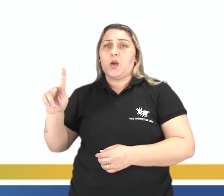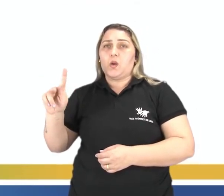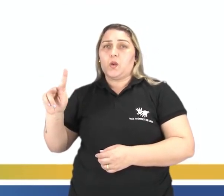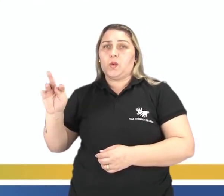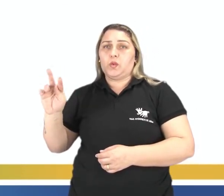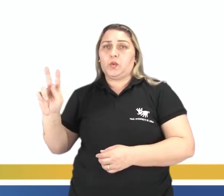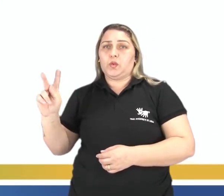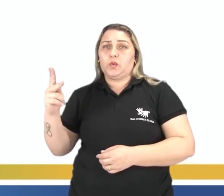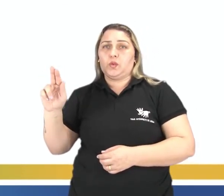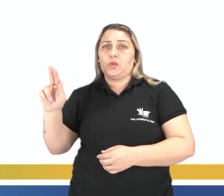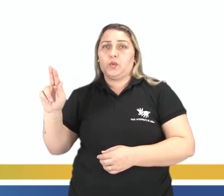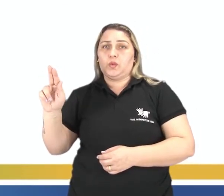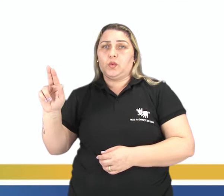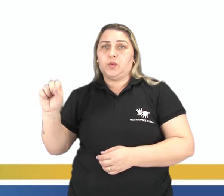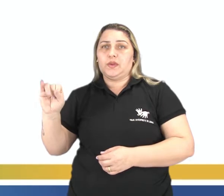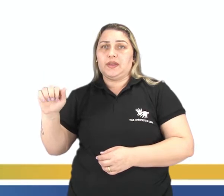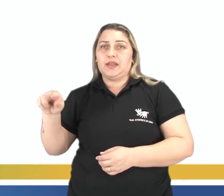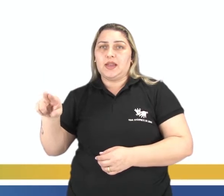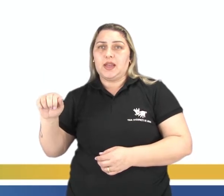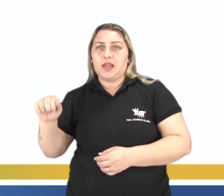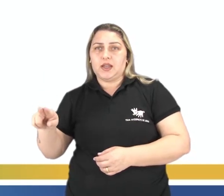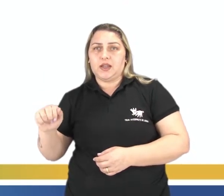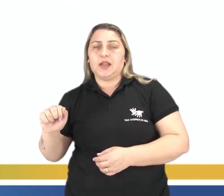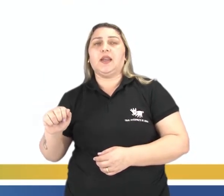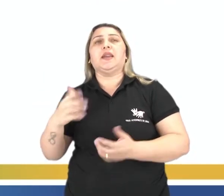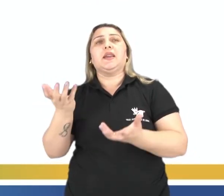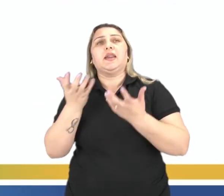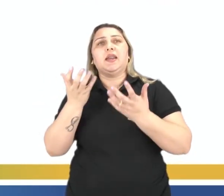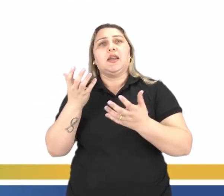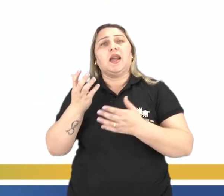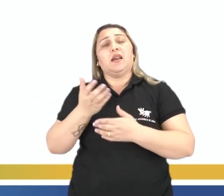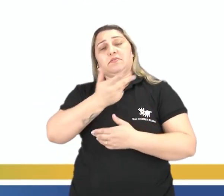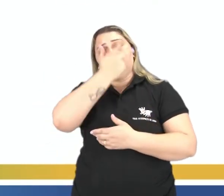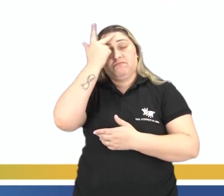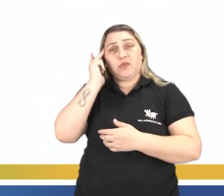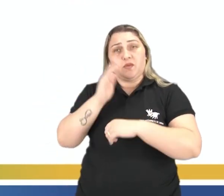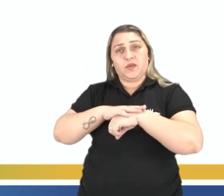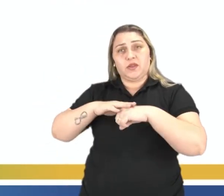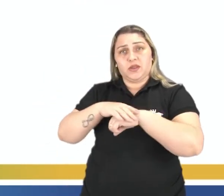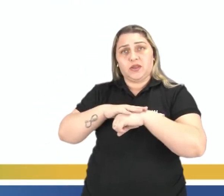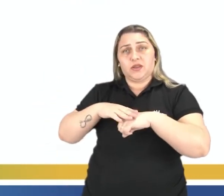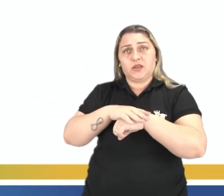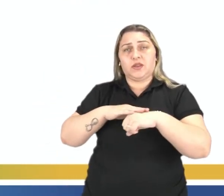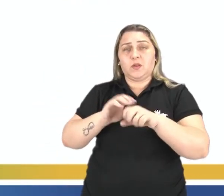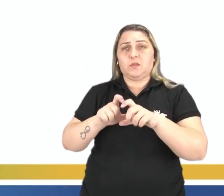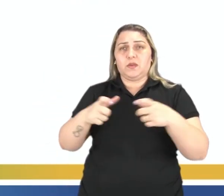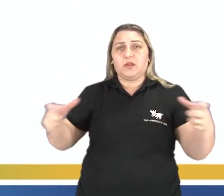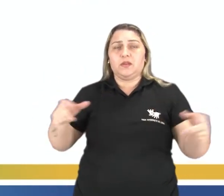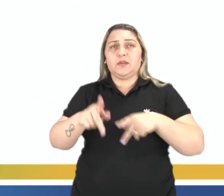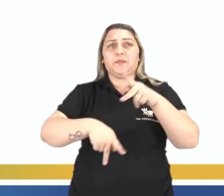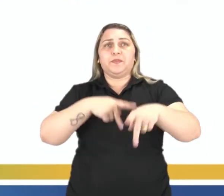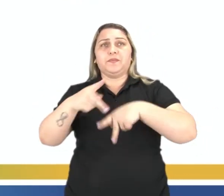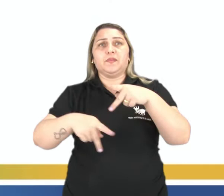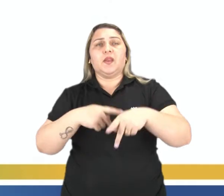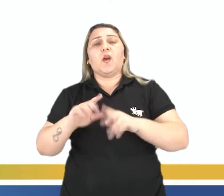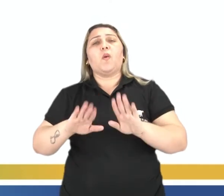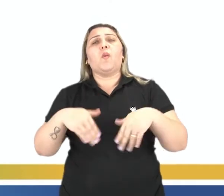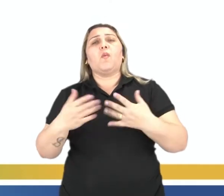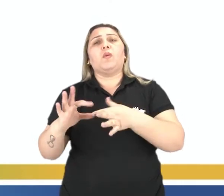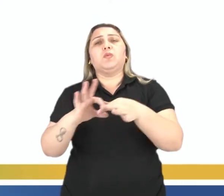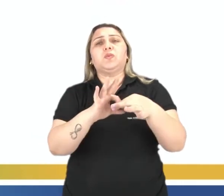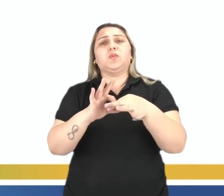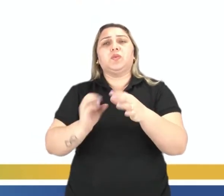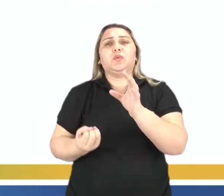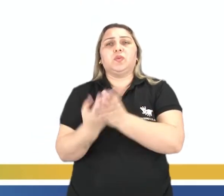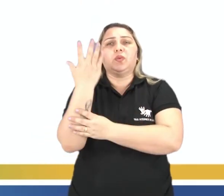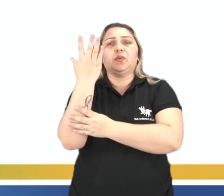que surgiu querendo conversar com as pessoas, falando um pouco sobre esse crescimento populacional. Qual é o contexto que